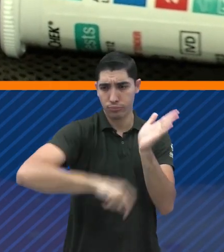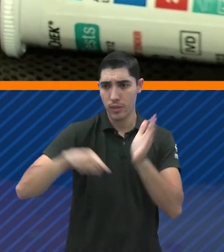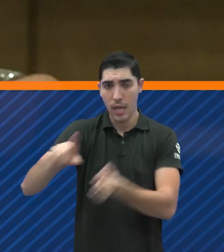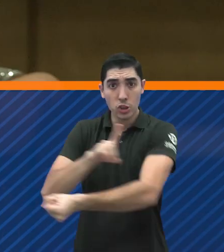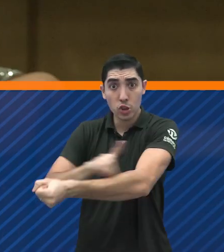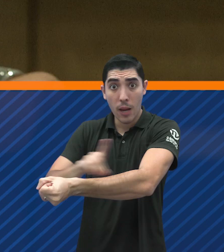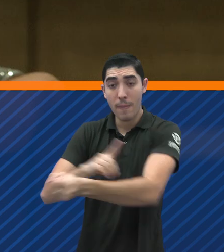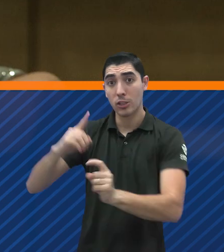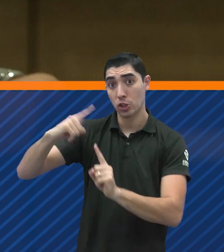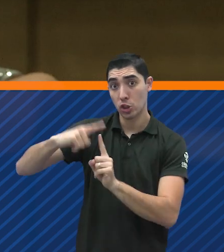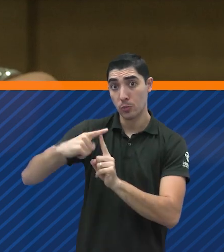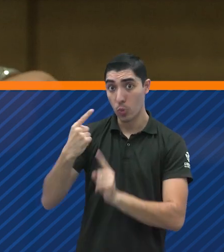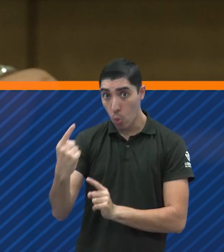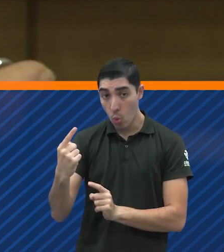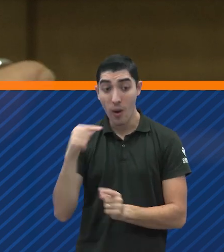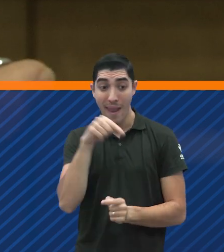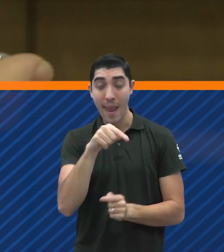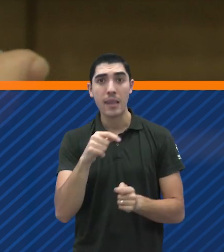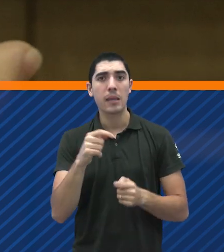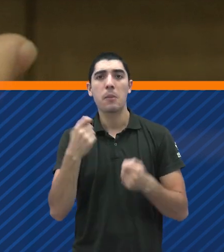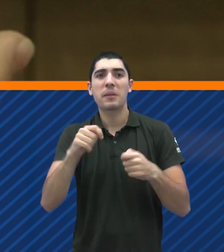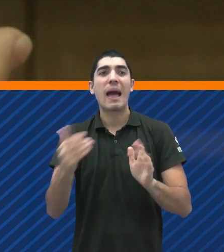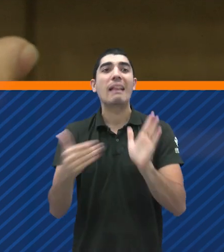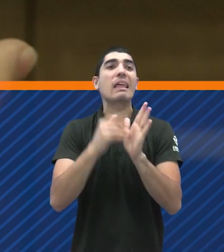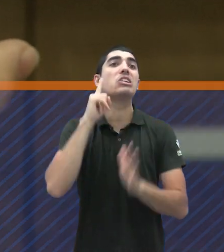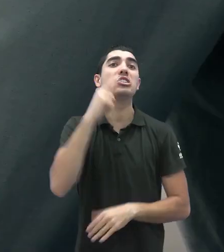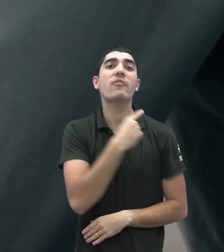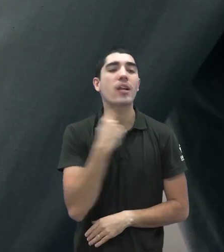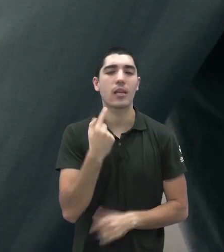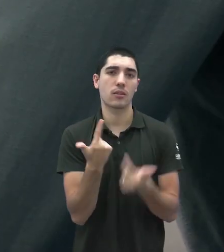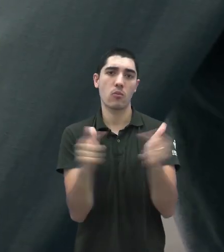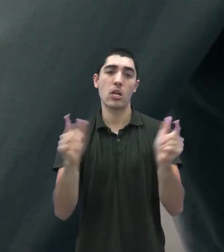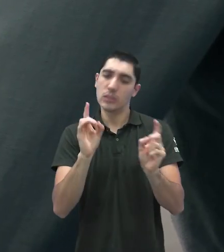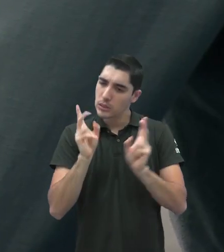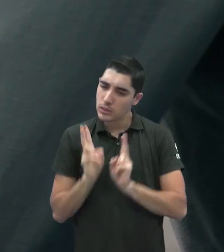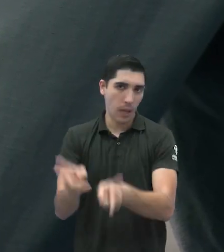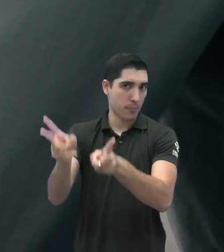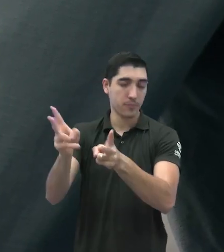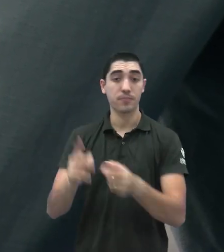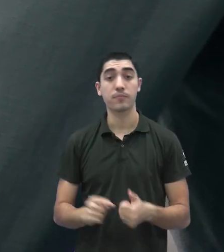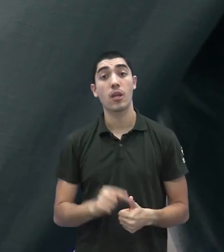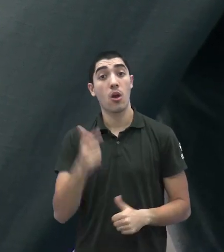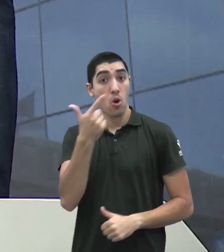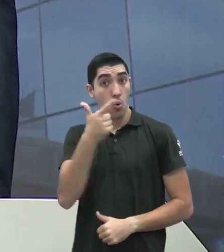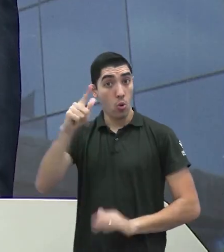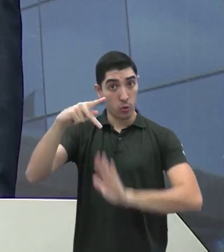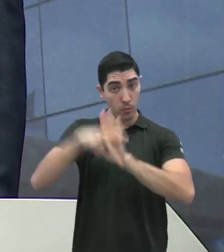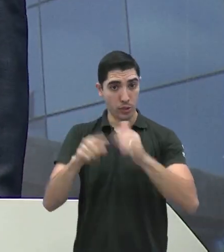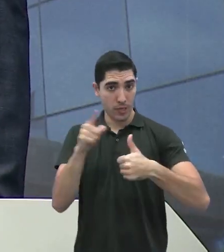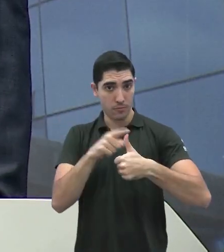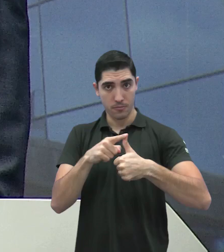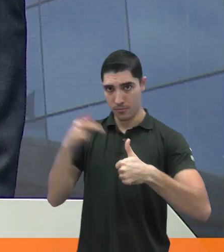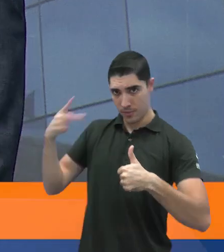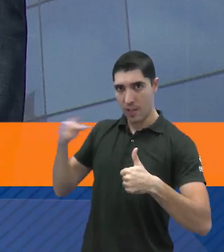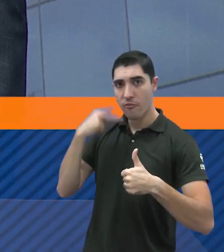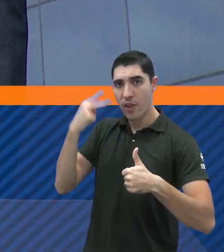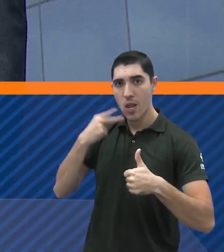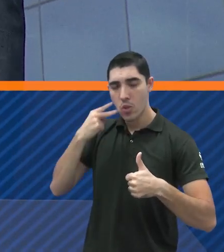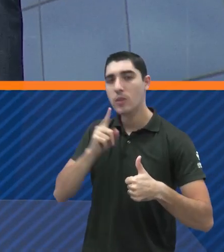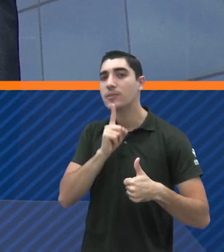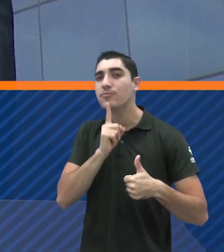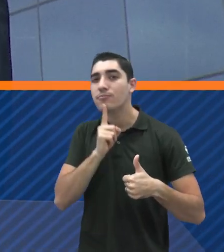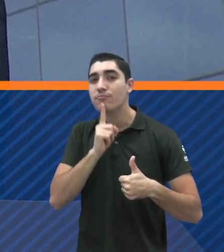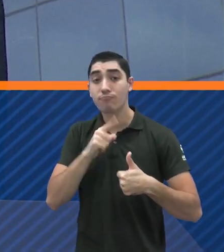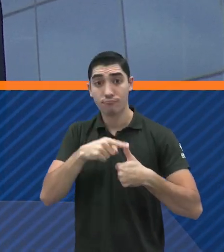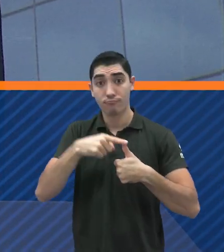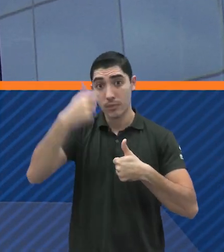tipo 1 tenha prazo de validade indeterminado. A pauta também conta com um projeto do vereador Sérgio Camargo, que